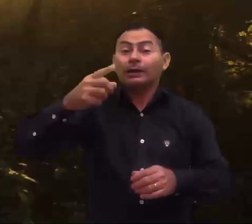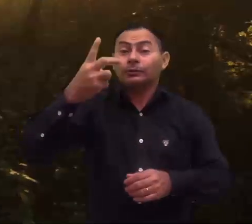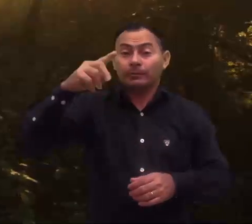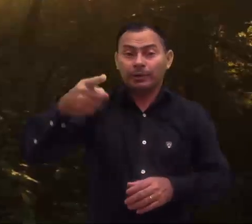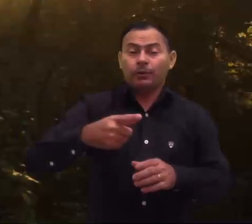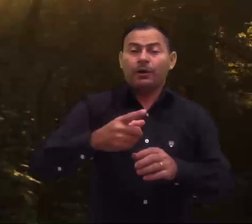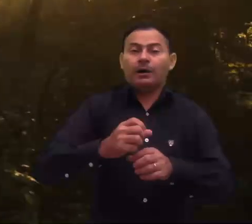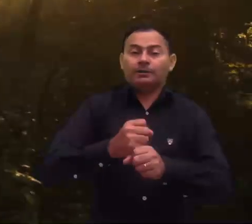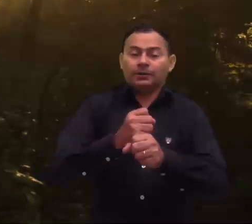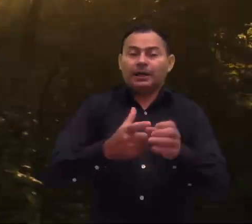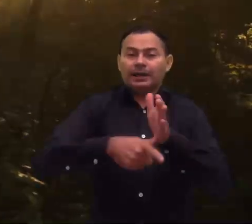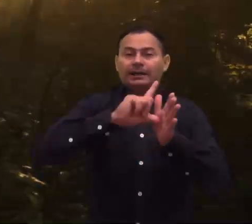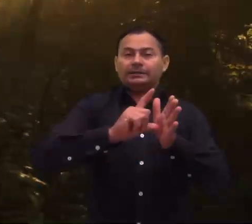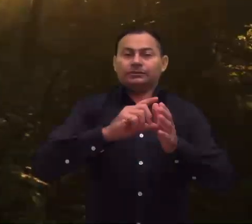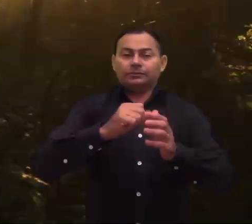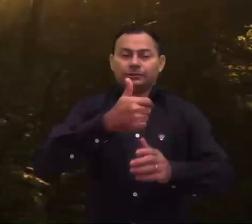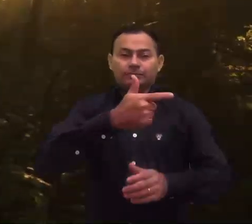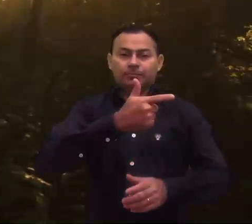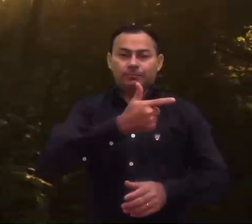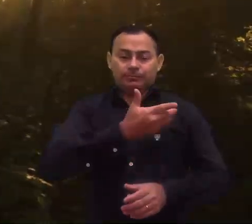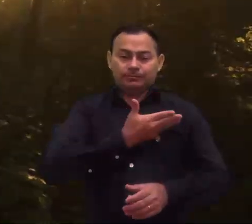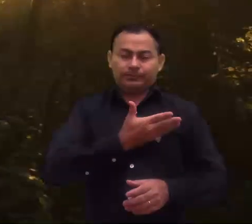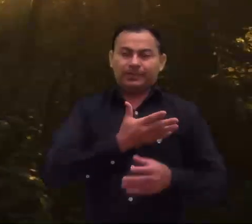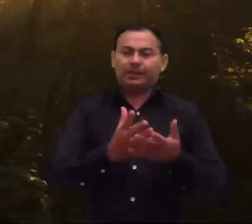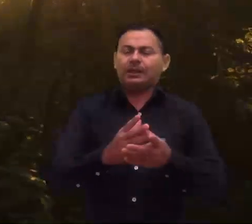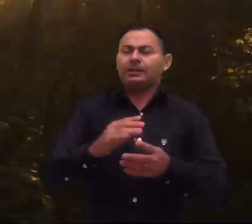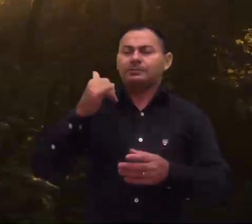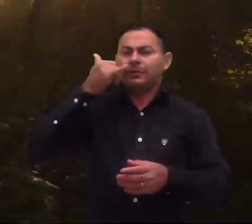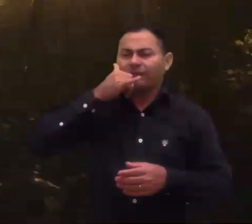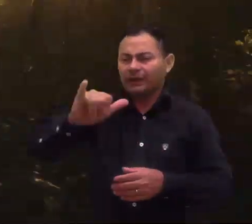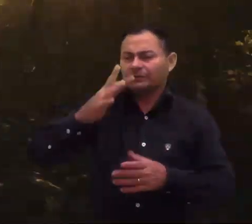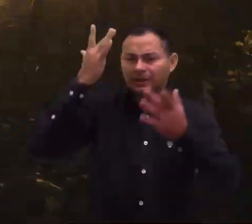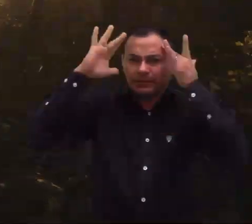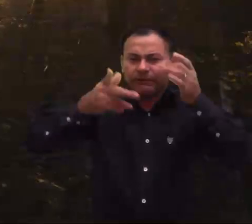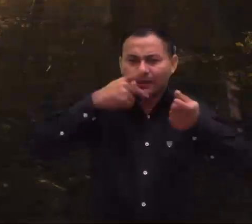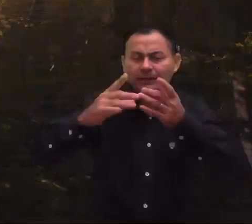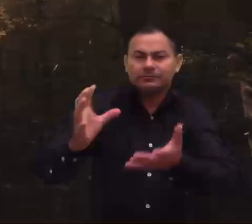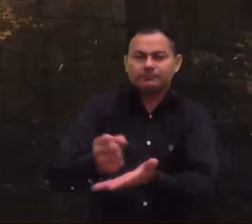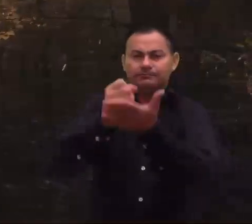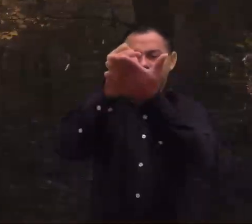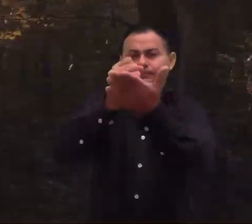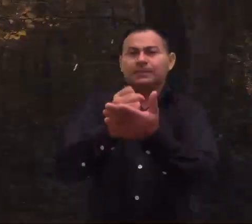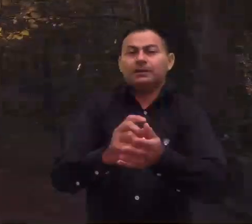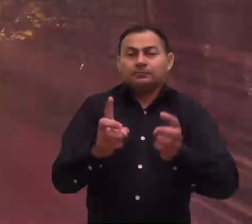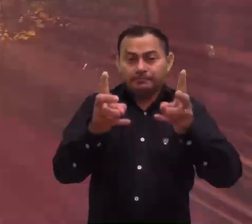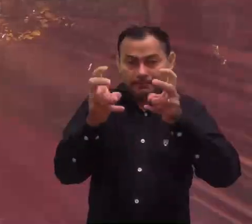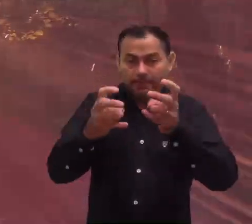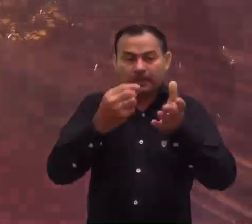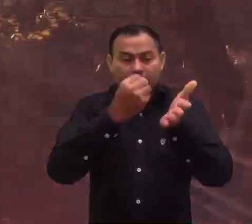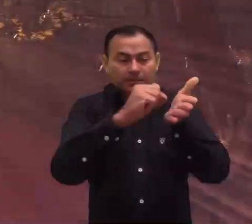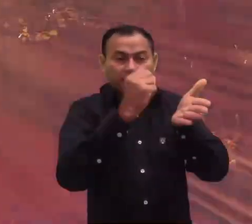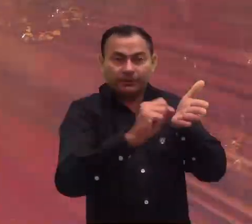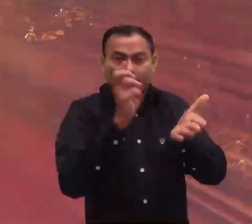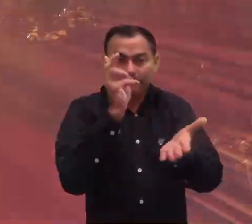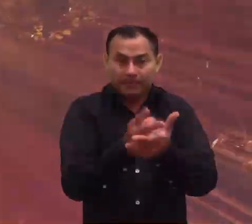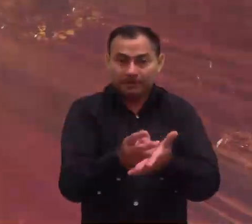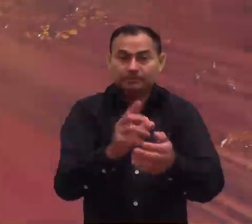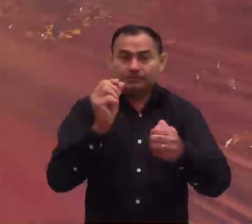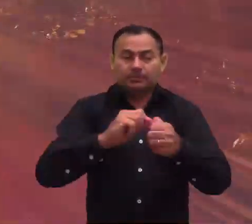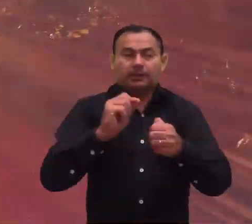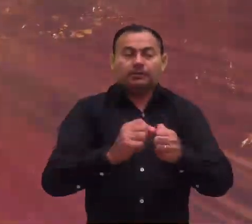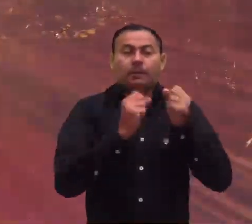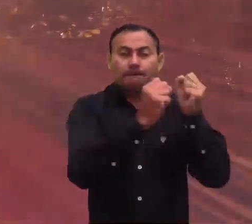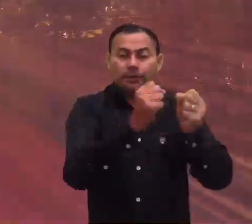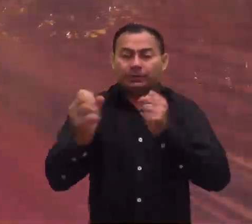deles. Aqueles profetas não entendiam aquilo que profetizavam sobre salvação. É interessante observar que quando eles